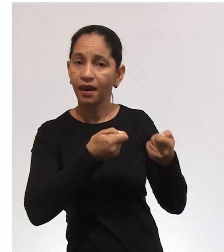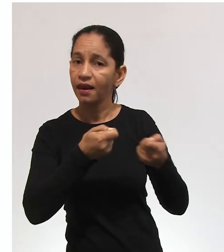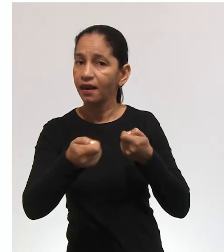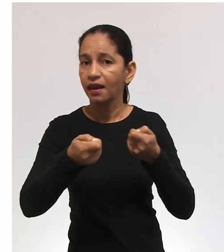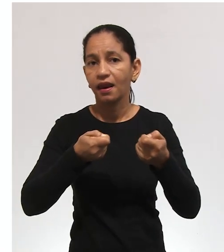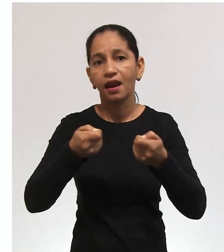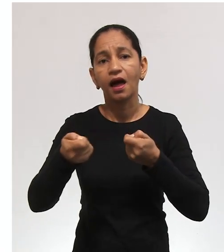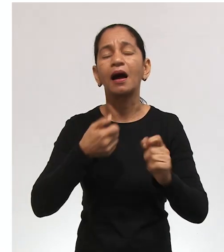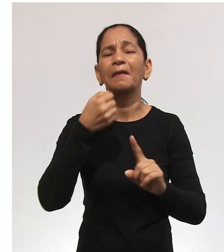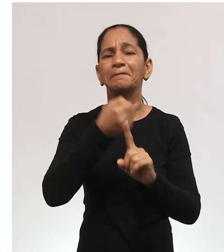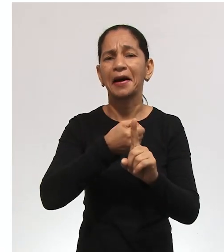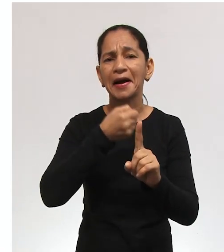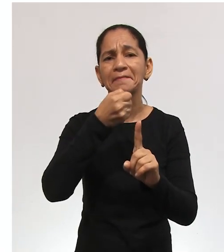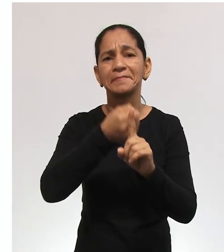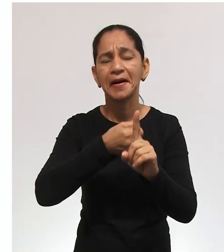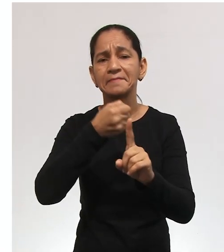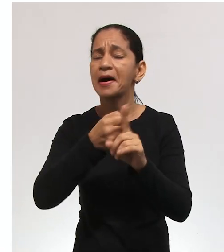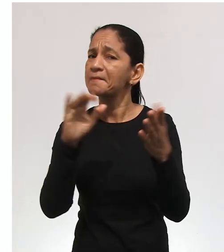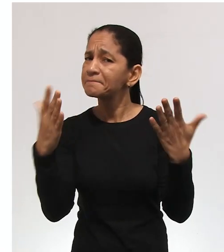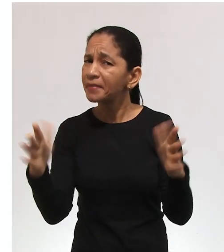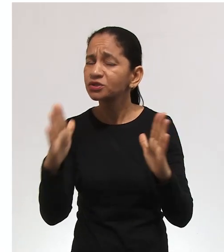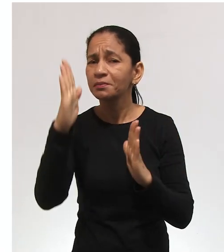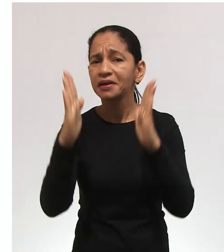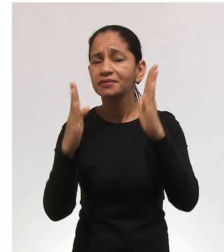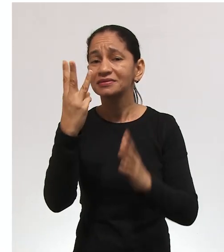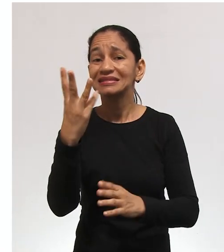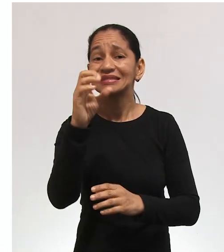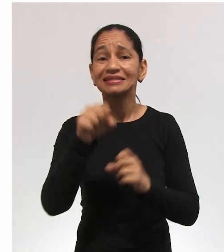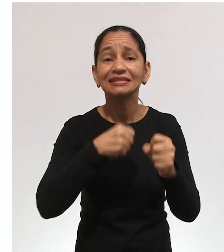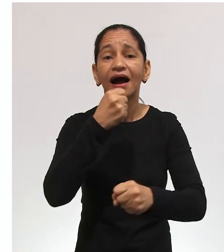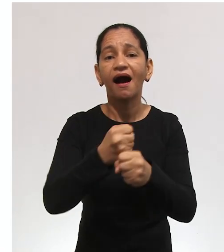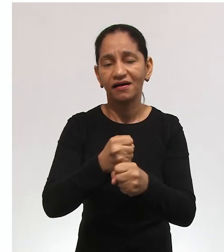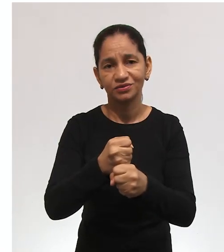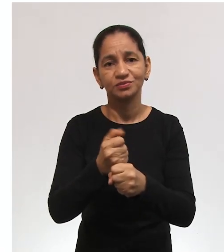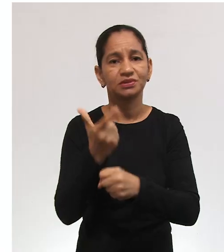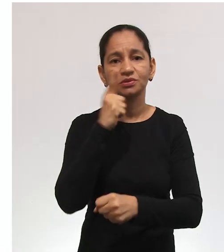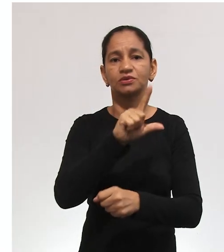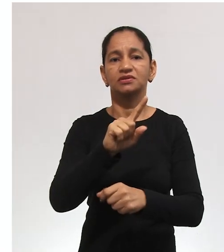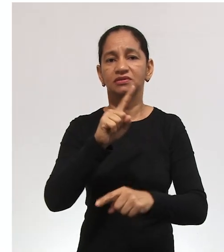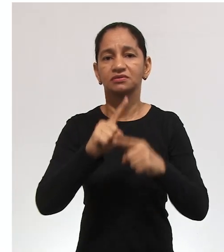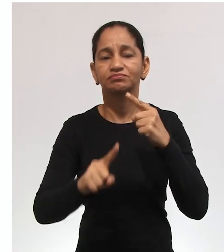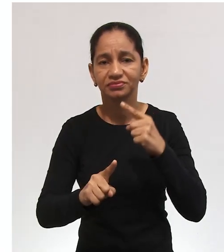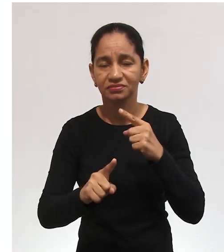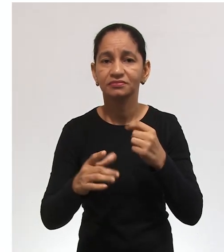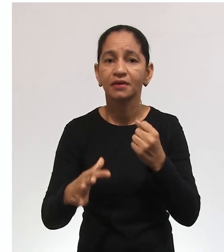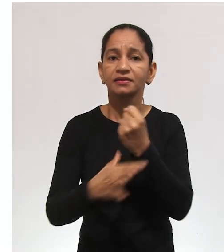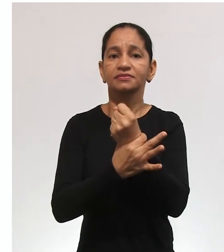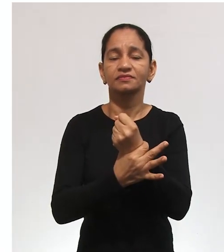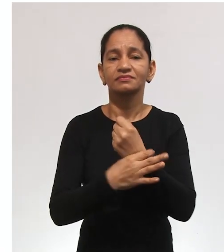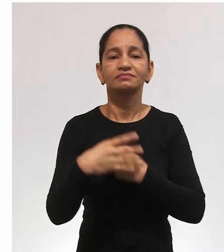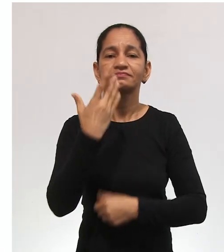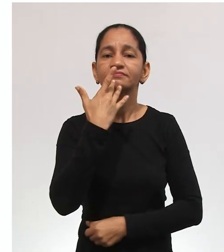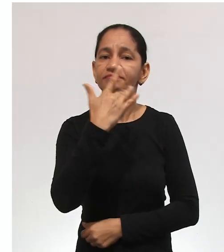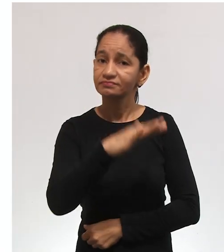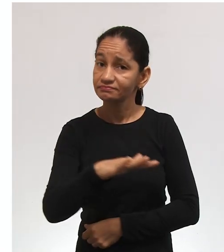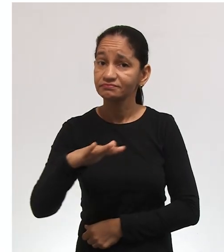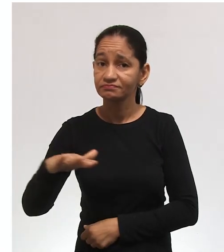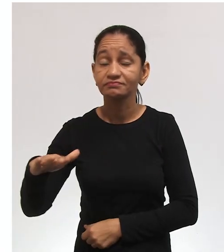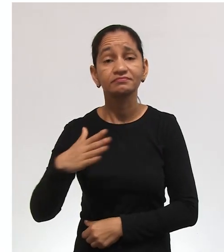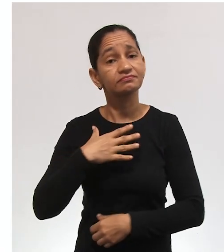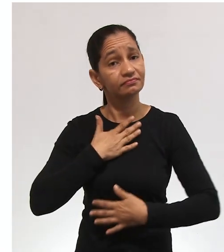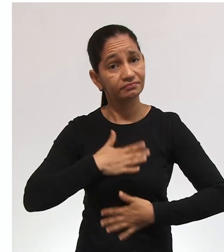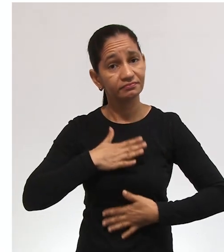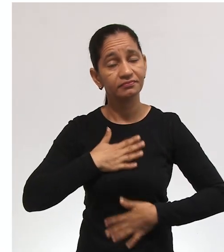Percebam que foi uma luta aí de pelo menos uns 30 anos para a gente poder ter algo um pouco mais digno para as crianças e